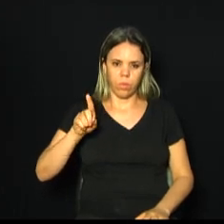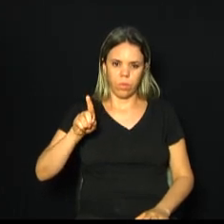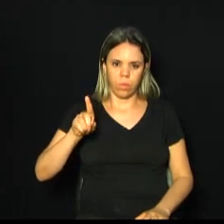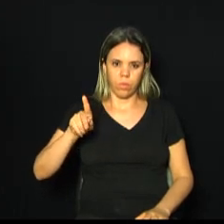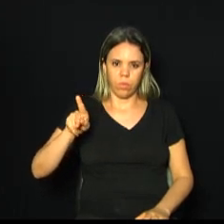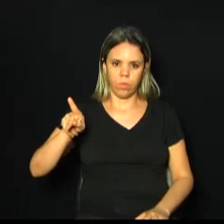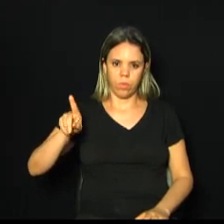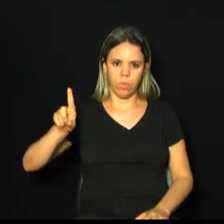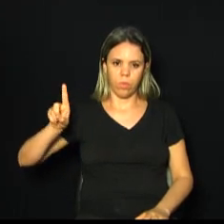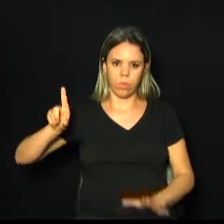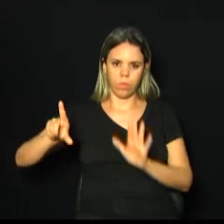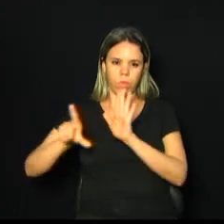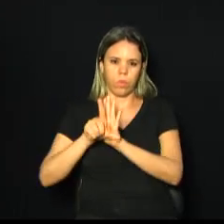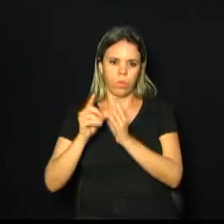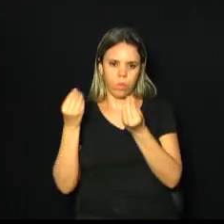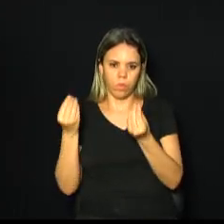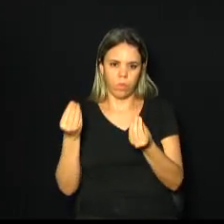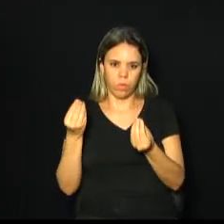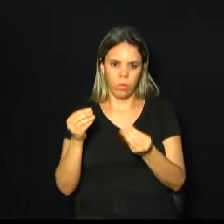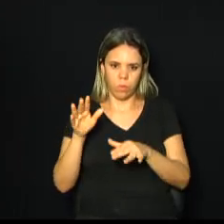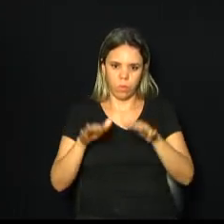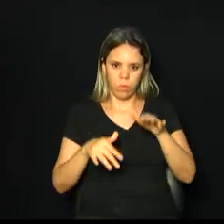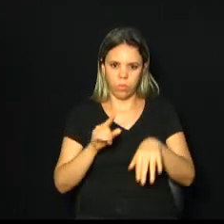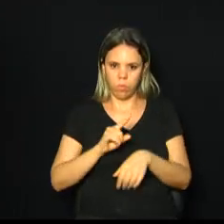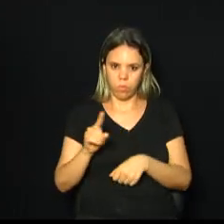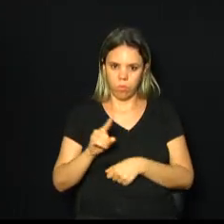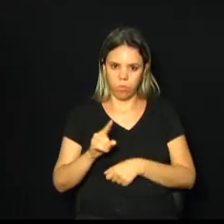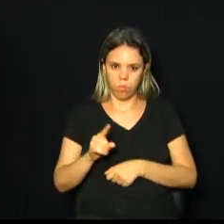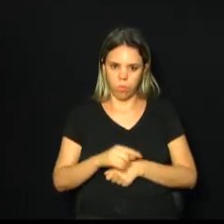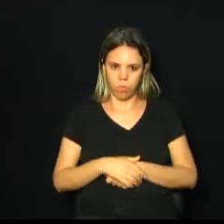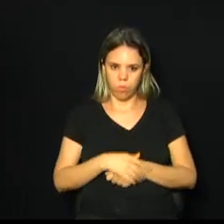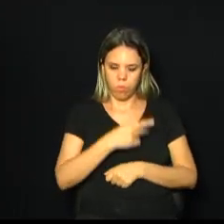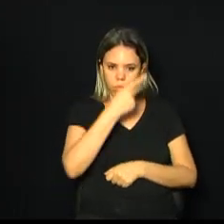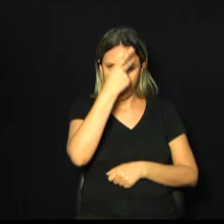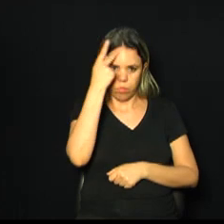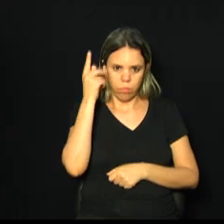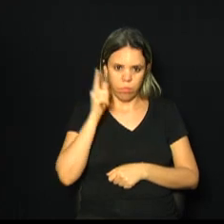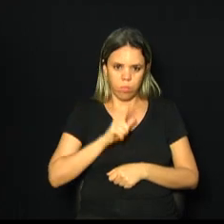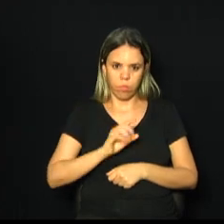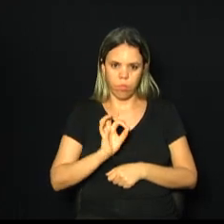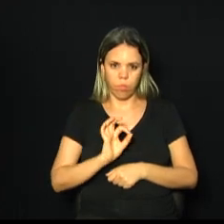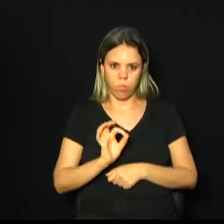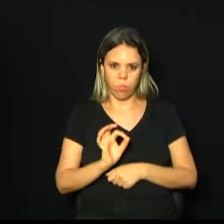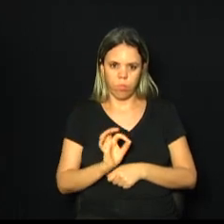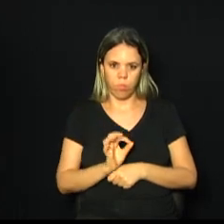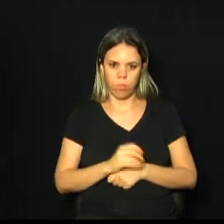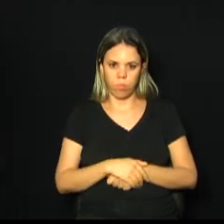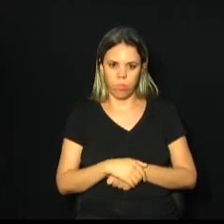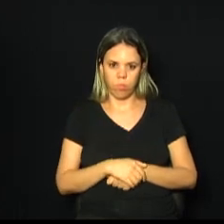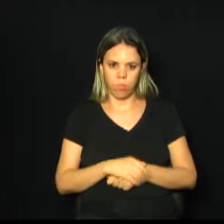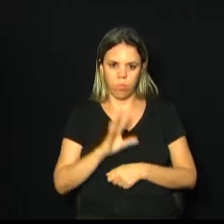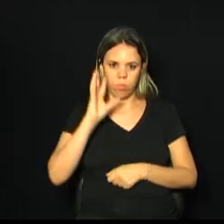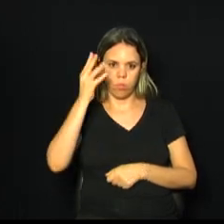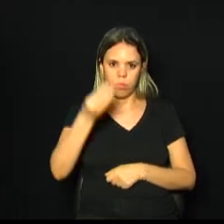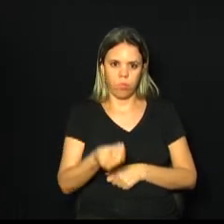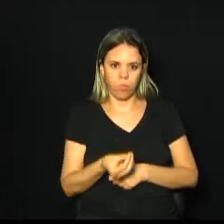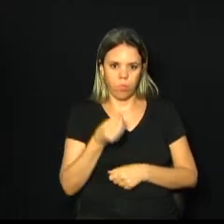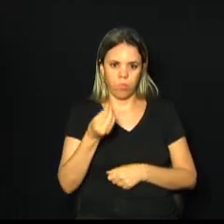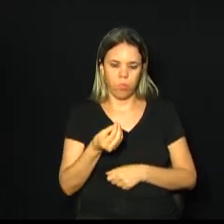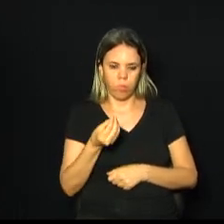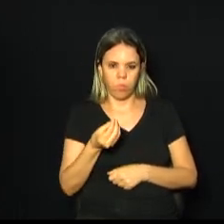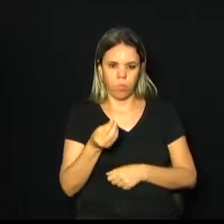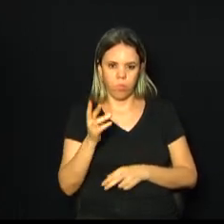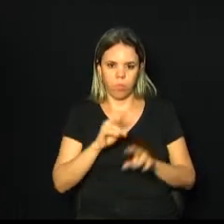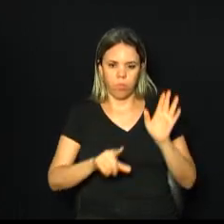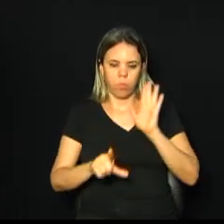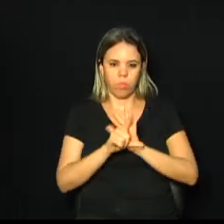que é essa lei. E nem sempre as pessoas conseguem compreender o que está na